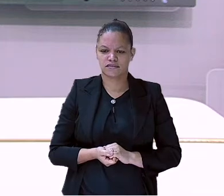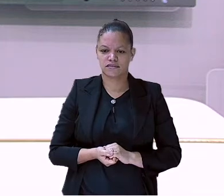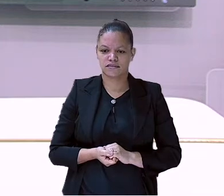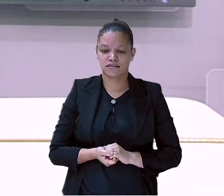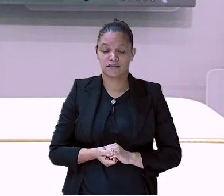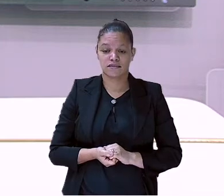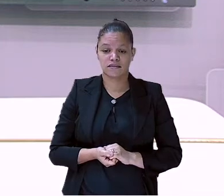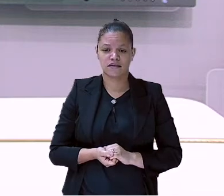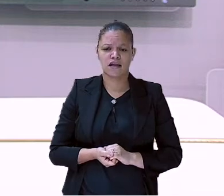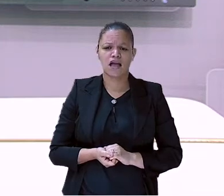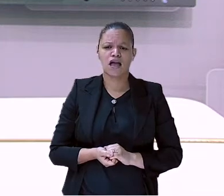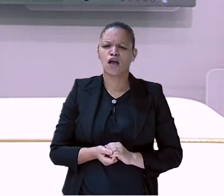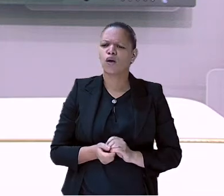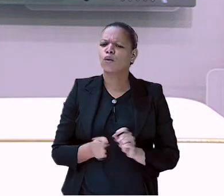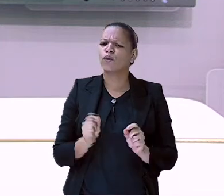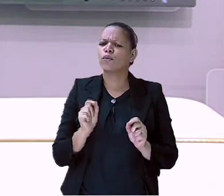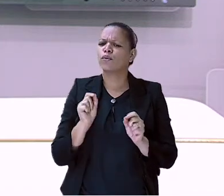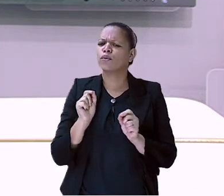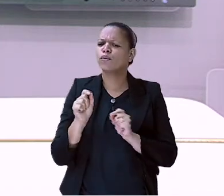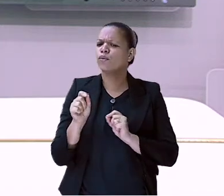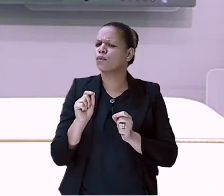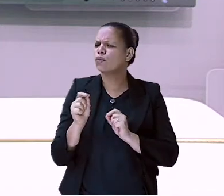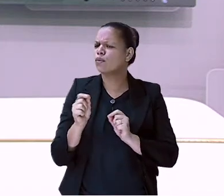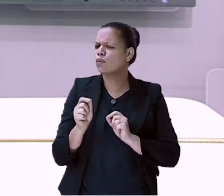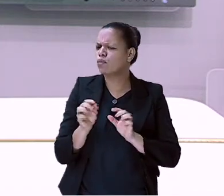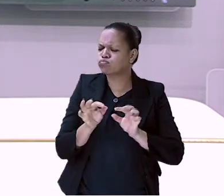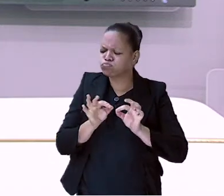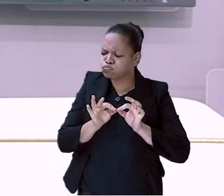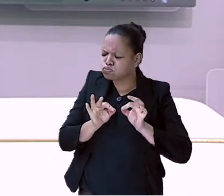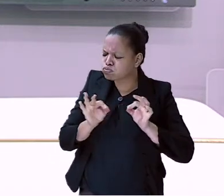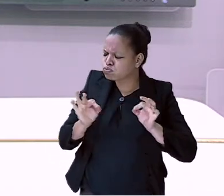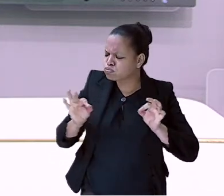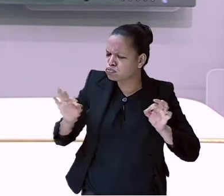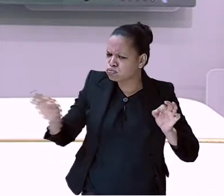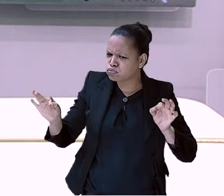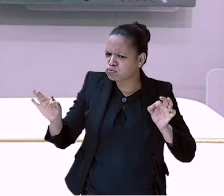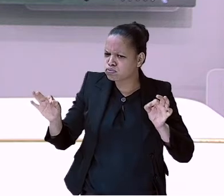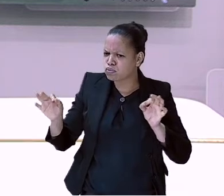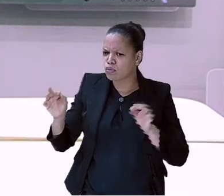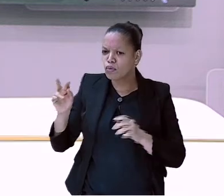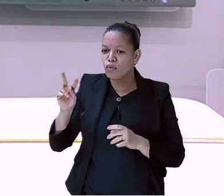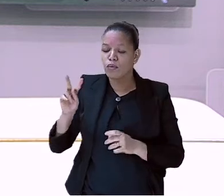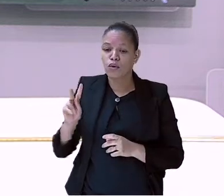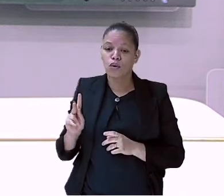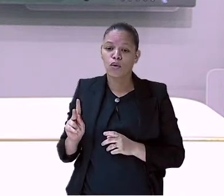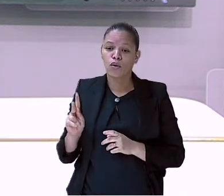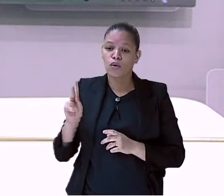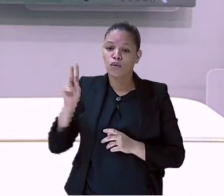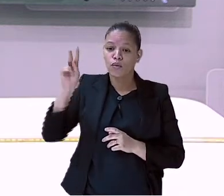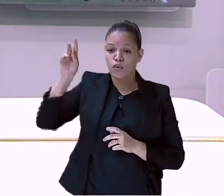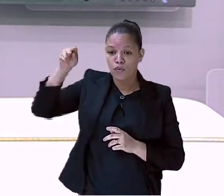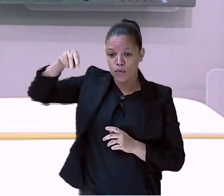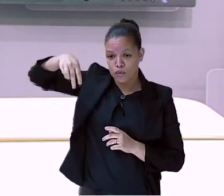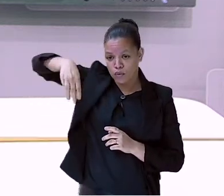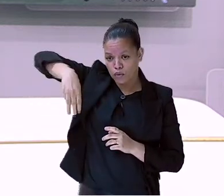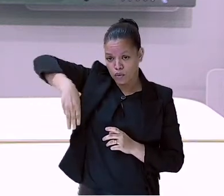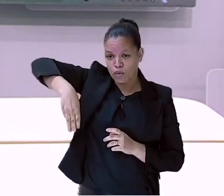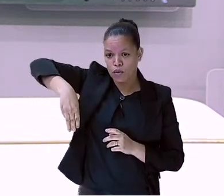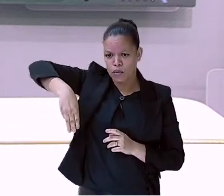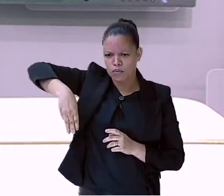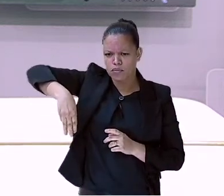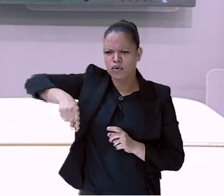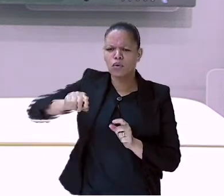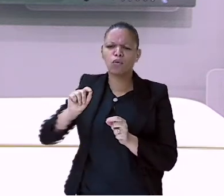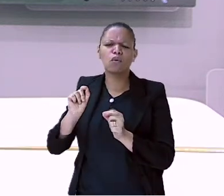E o que a gente mede em quilômetro? Distâncias muito longas. Por exemplo, você tem aqui 1